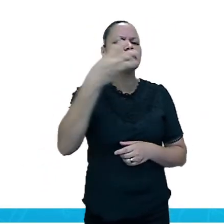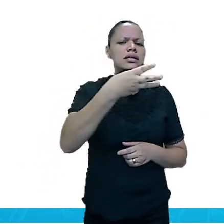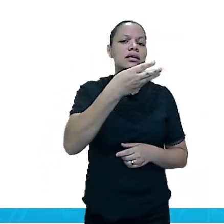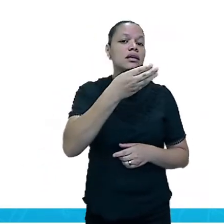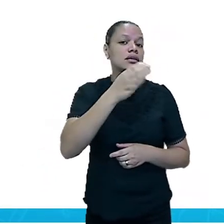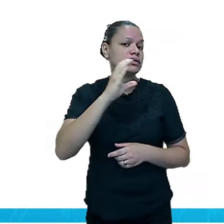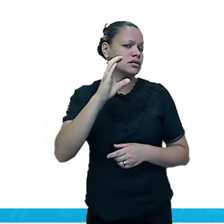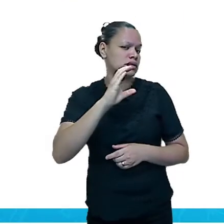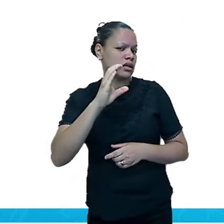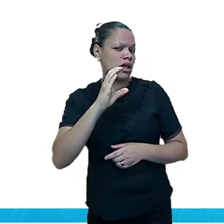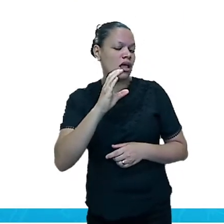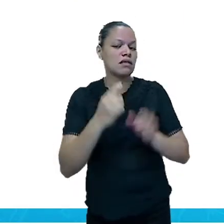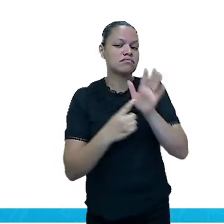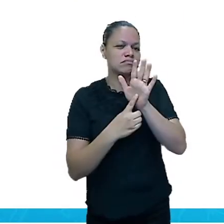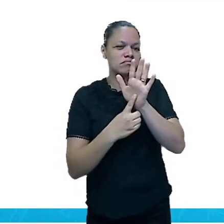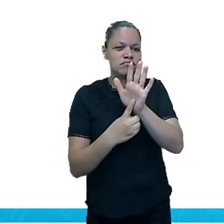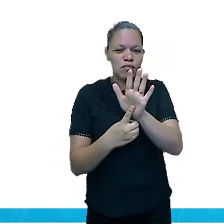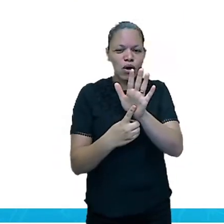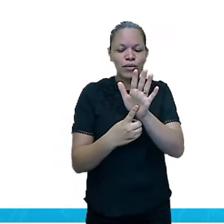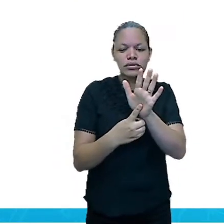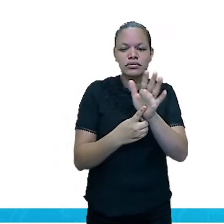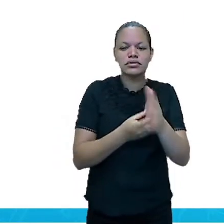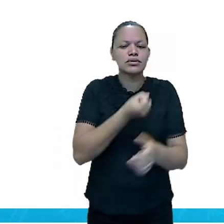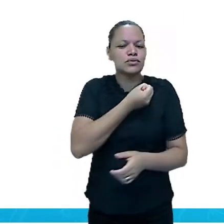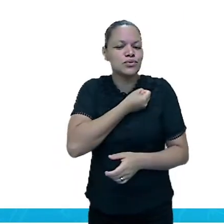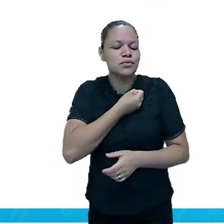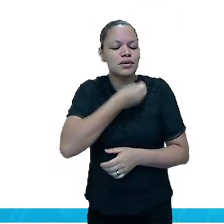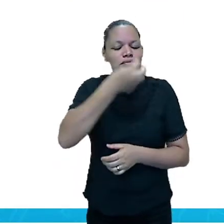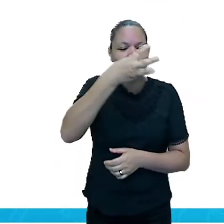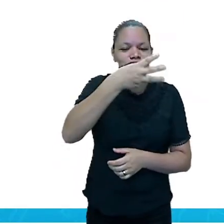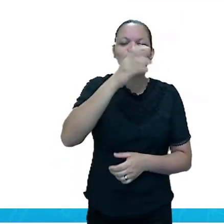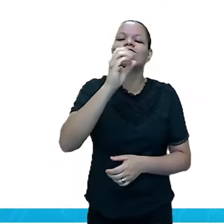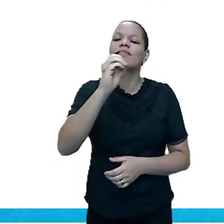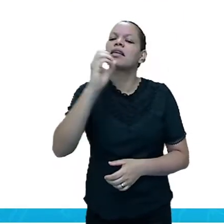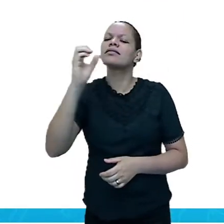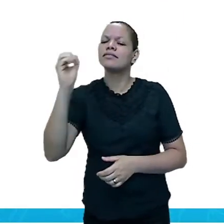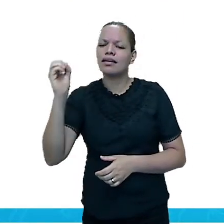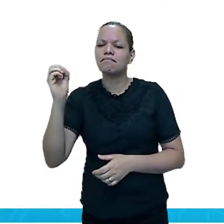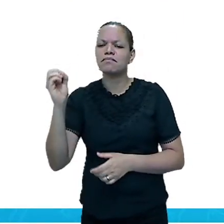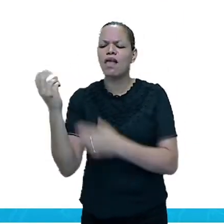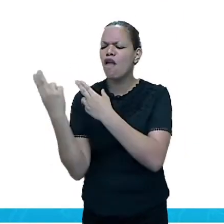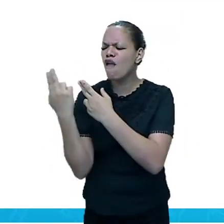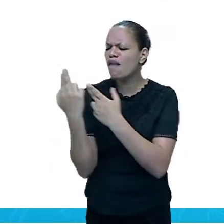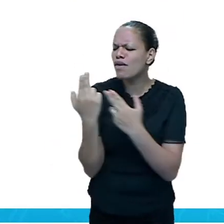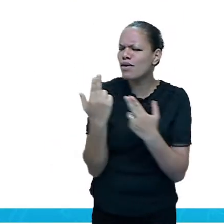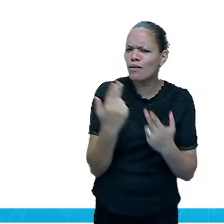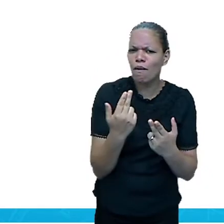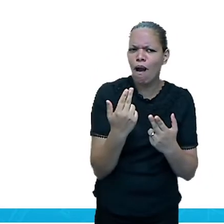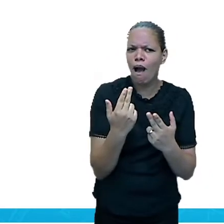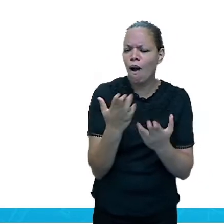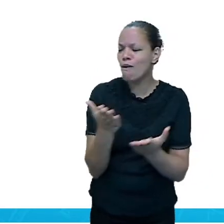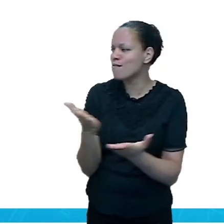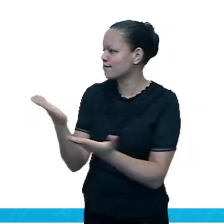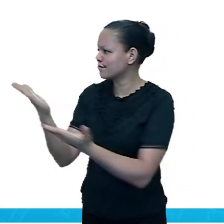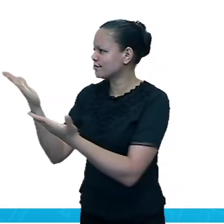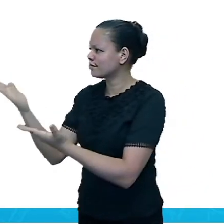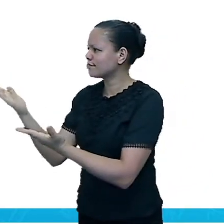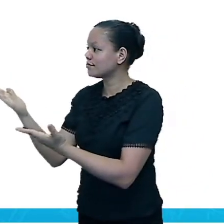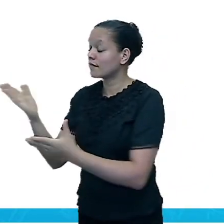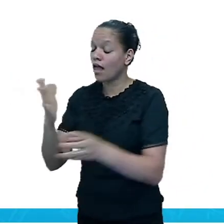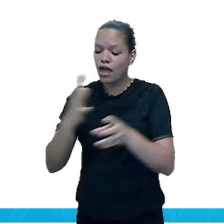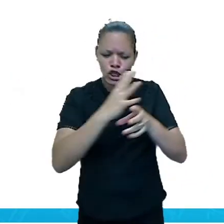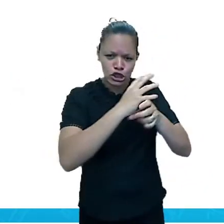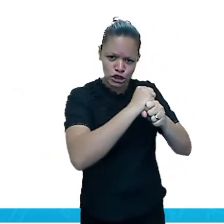número 300. A mesma ideia dos outros é somar aqui, por exemplo, 100 mais 100